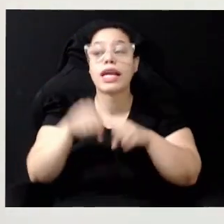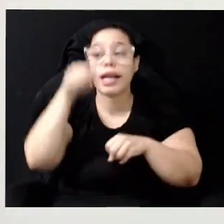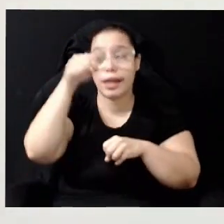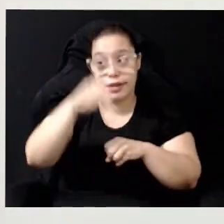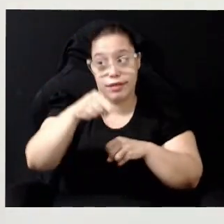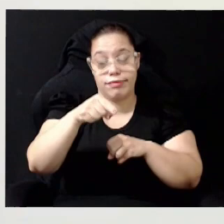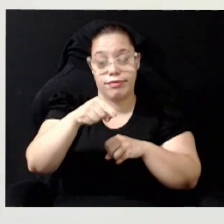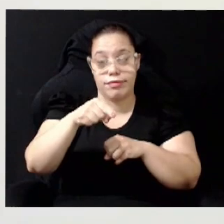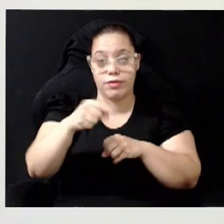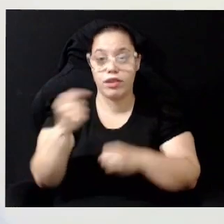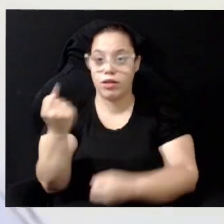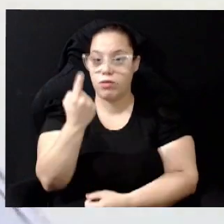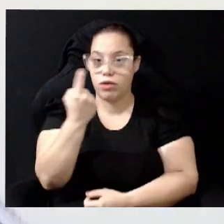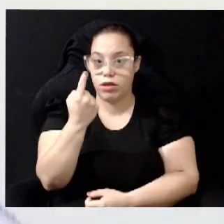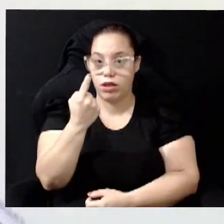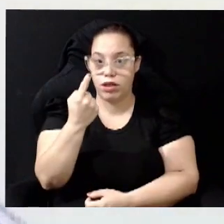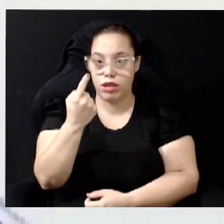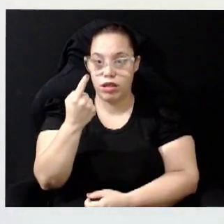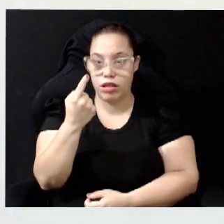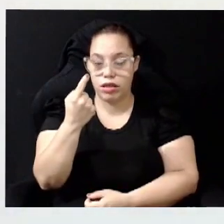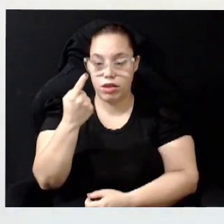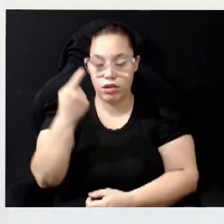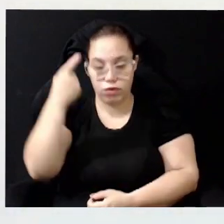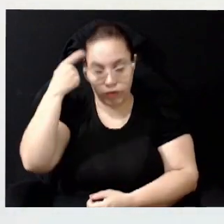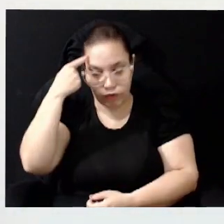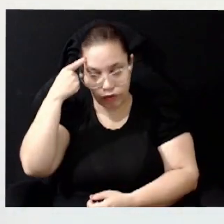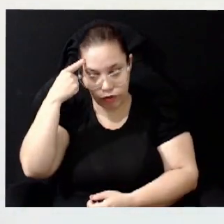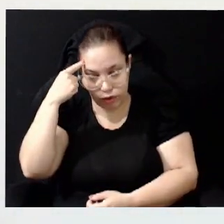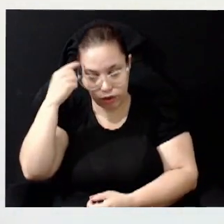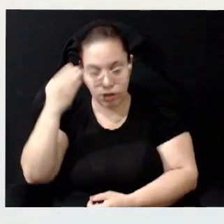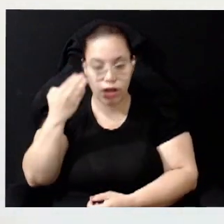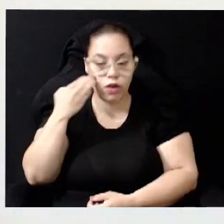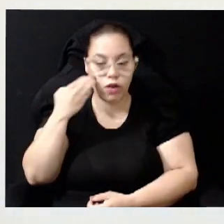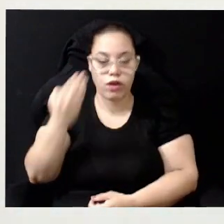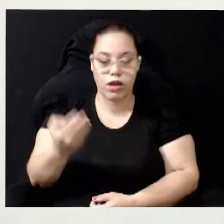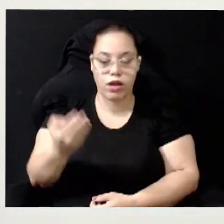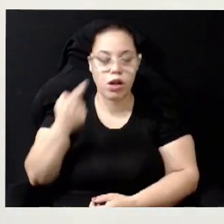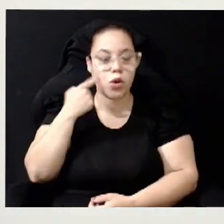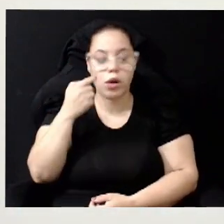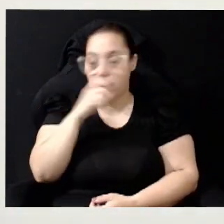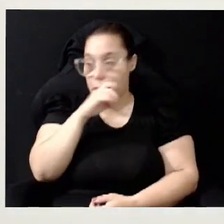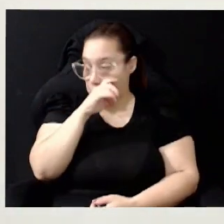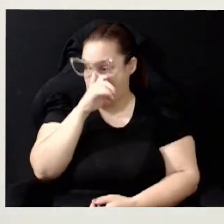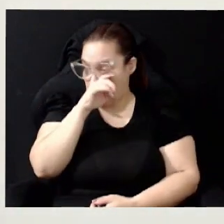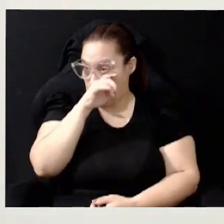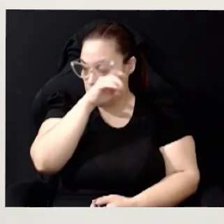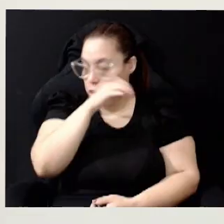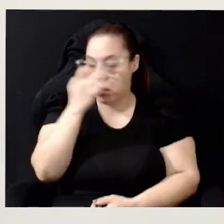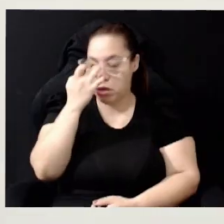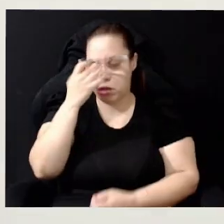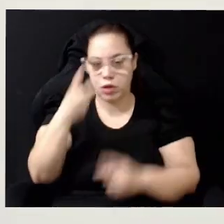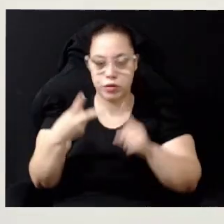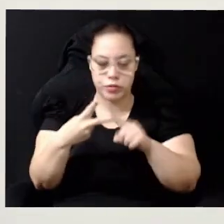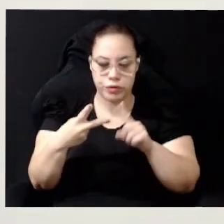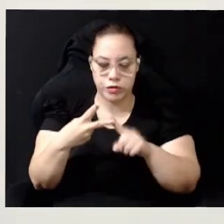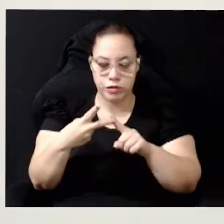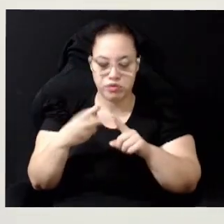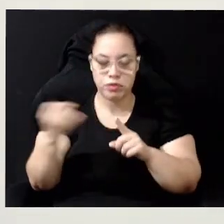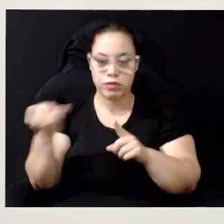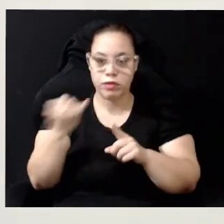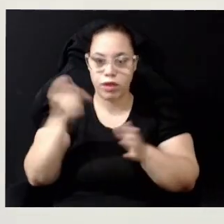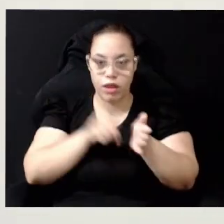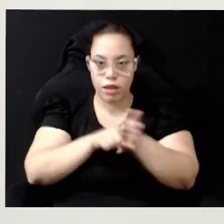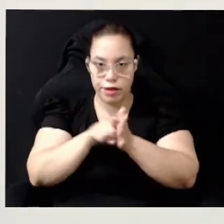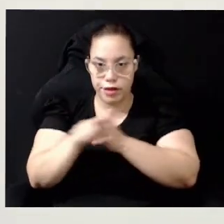Então, o primeiro passo é ter essa visão, esse olhar. Uma outra coisa que é muito importante, as pesquisas e